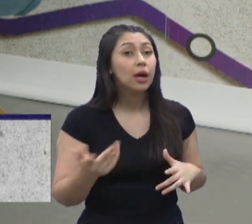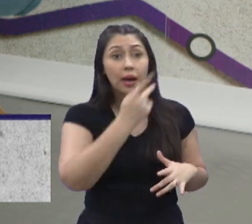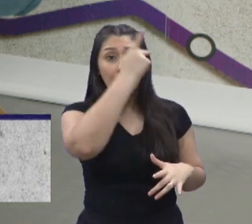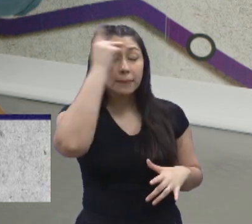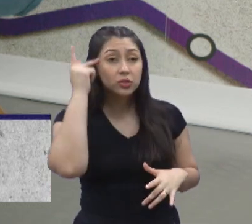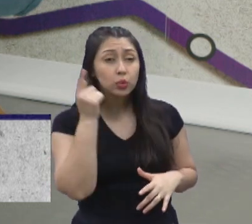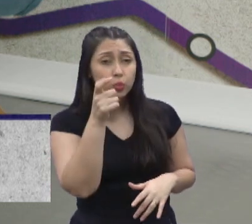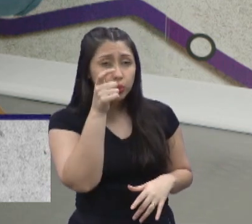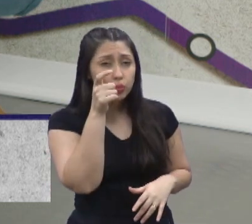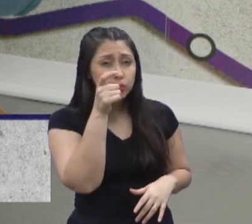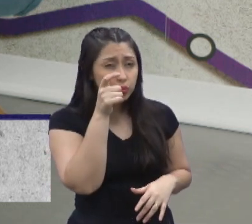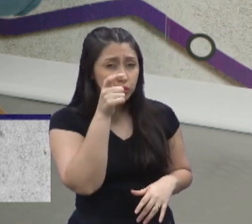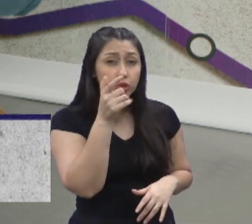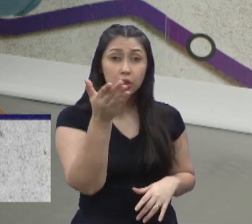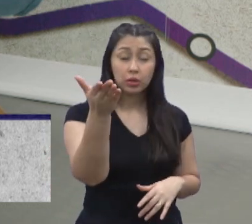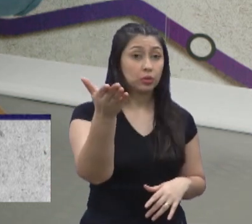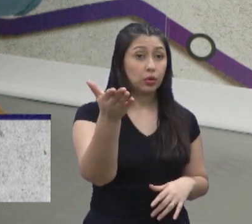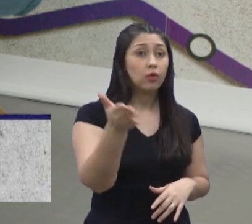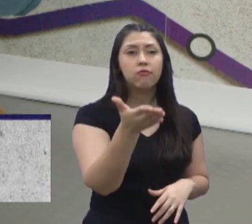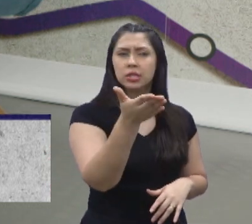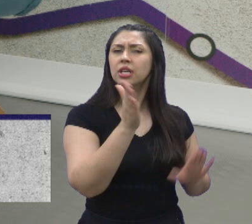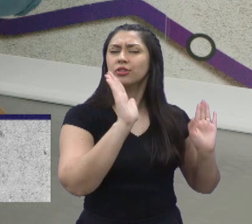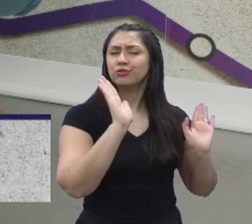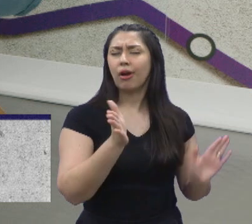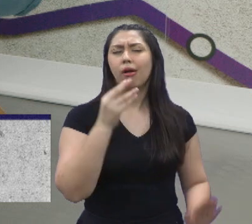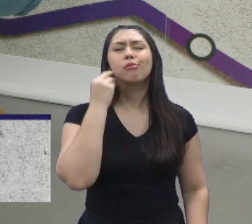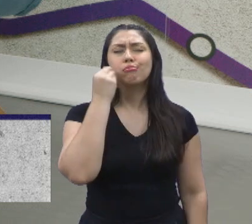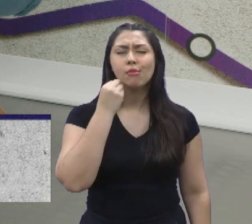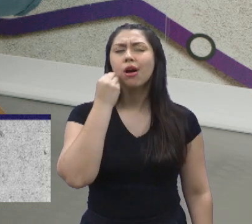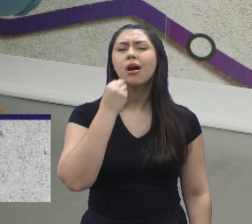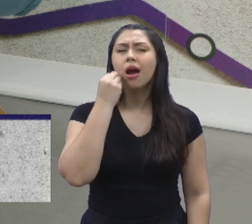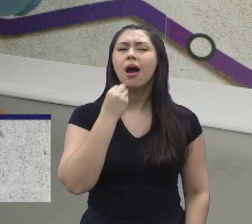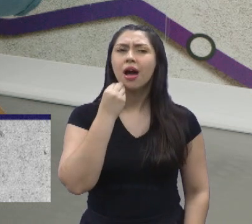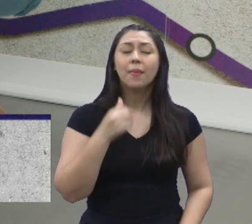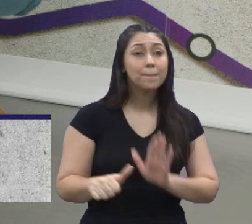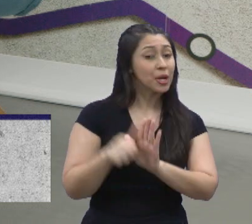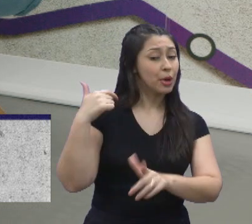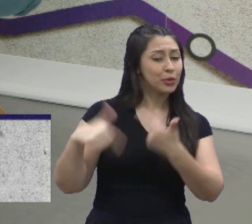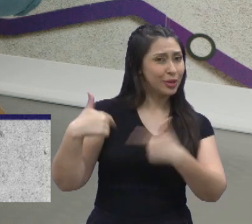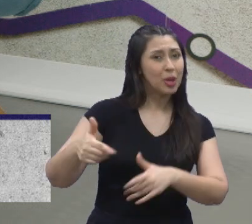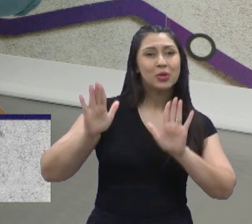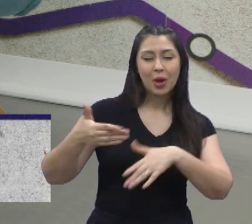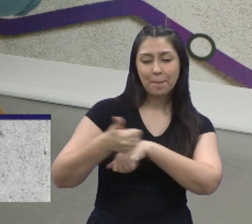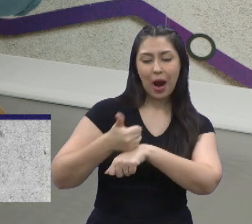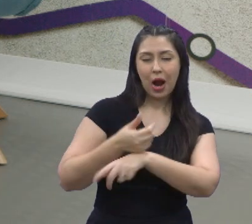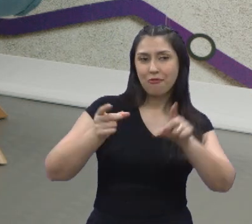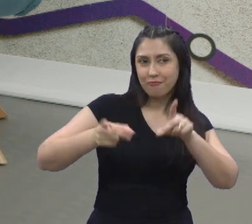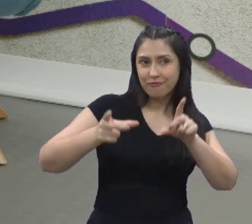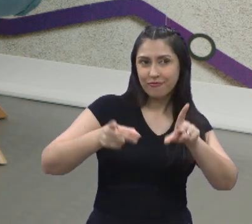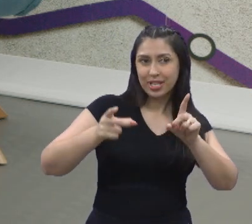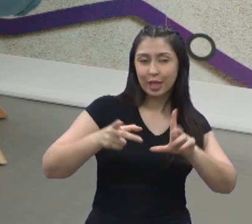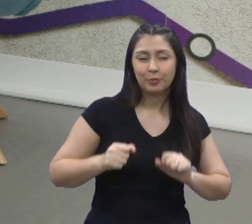gente, né, como você é um experiente nisso, né, você foi vendedor, seu primeiro emprego, né, foi vendedor de sapatos. Para quem